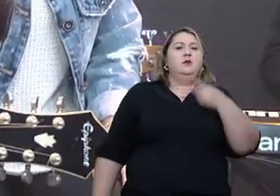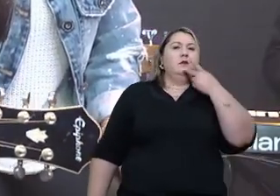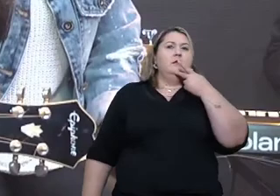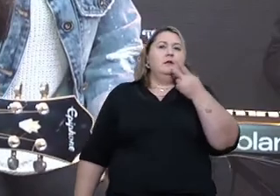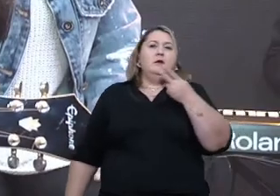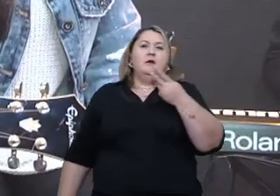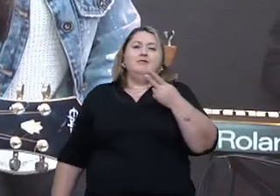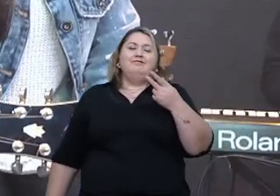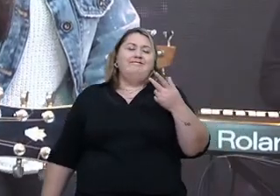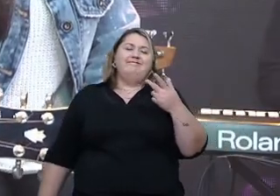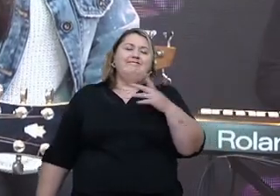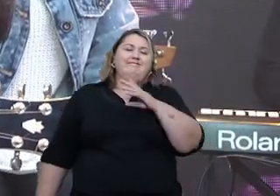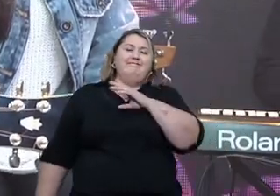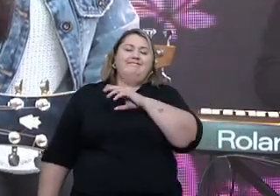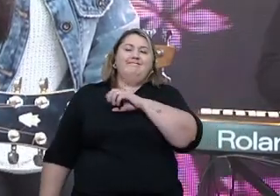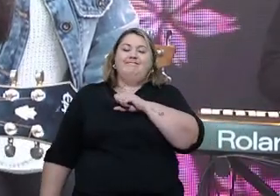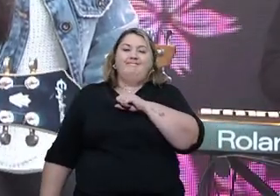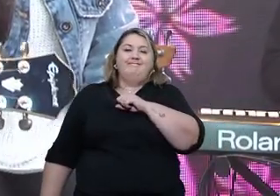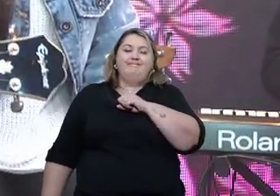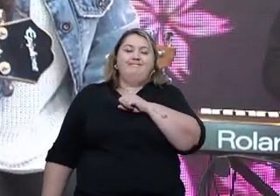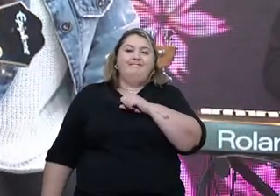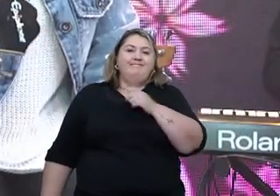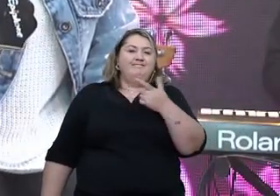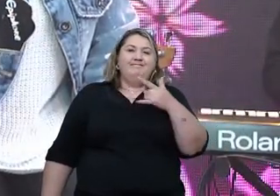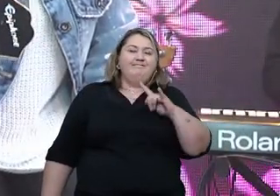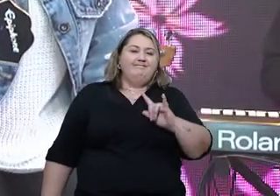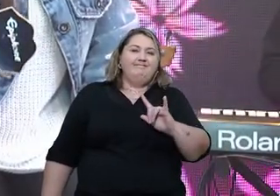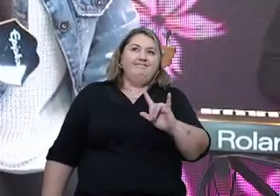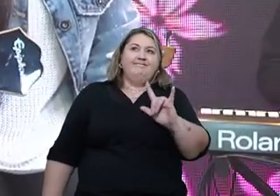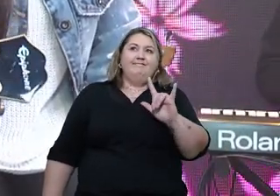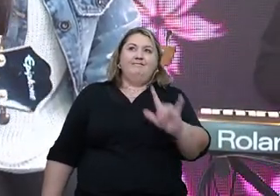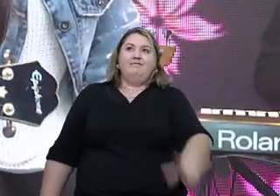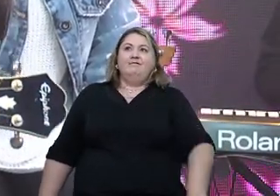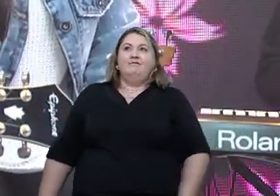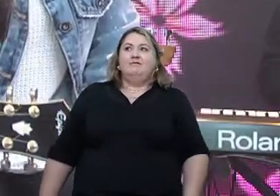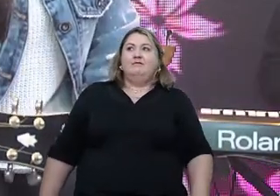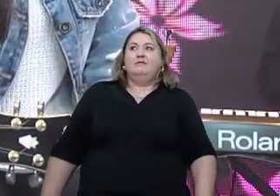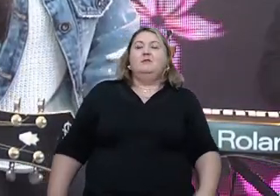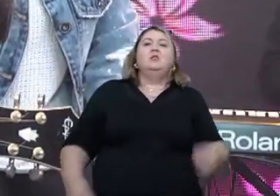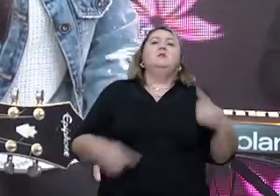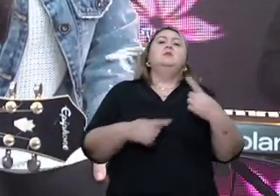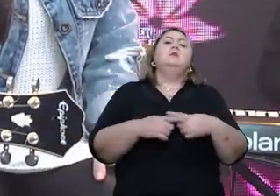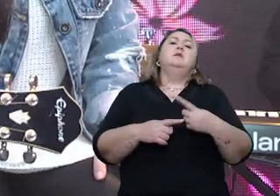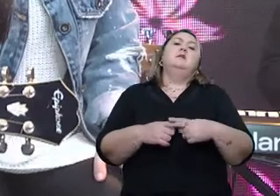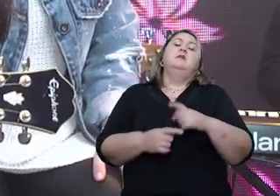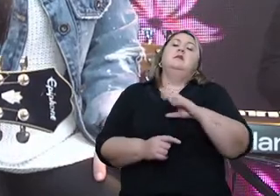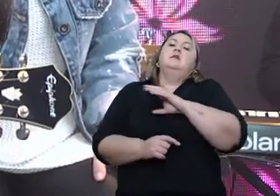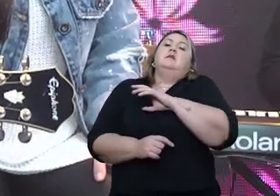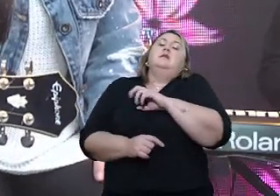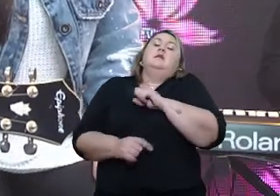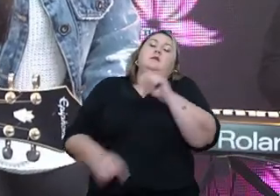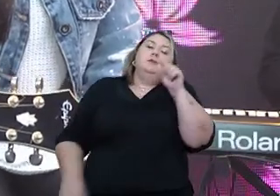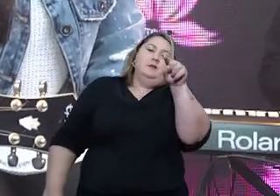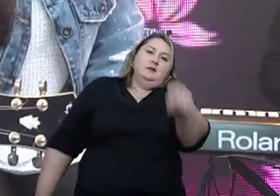Quando eu digo que deixei de te amar, é porque eu te